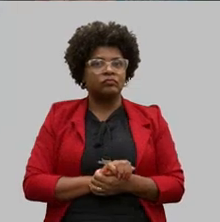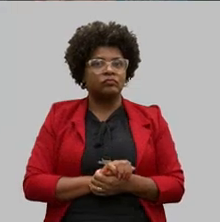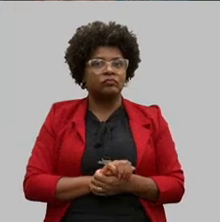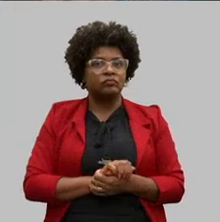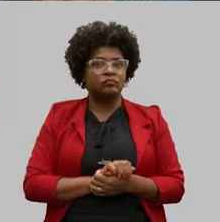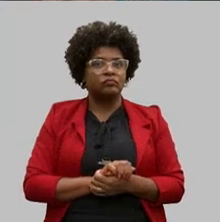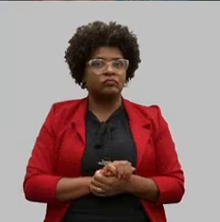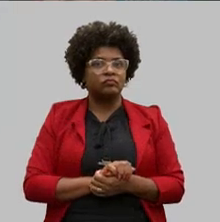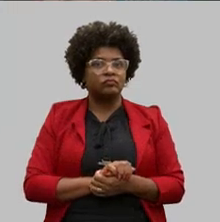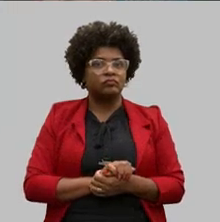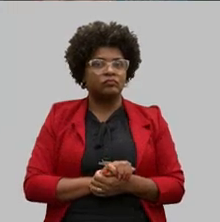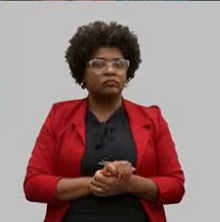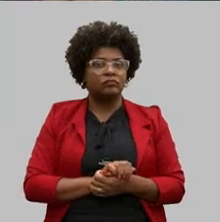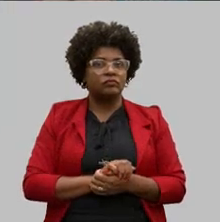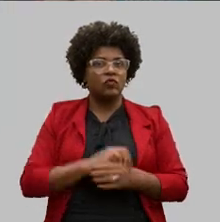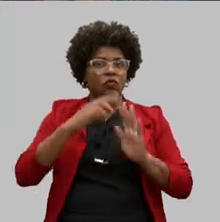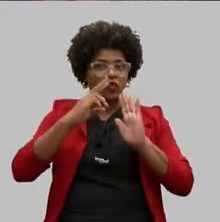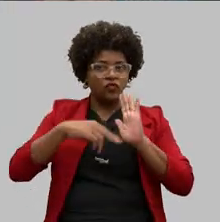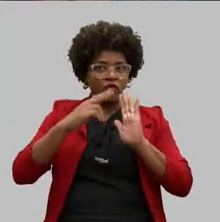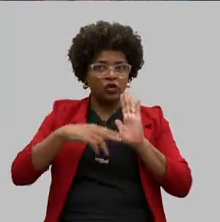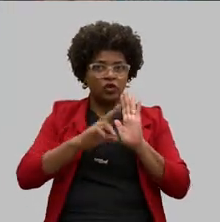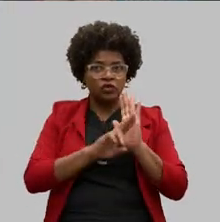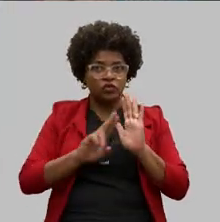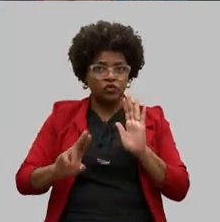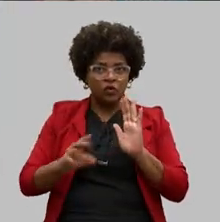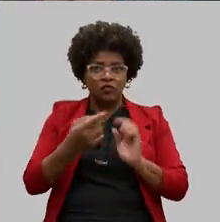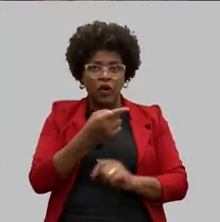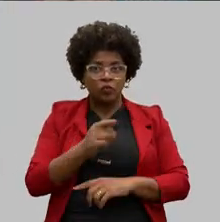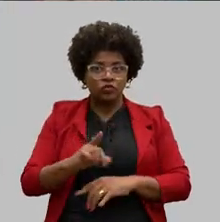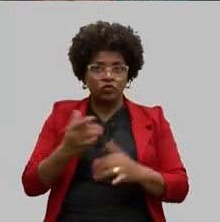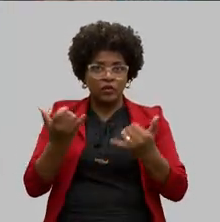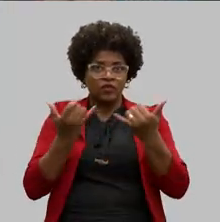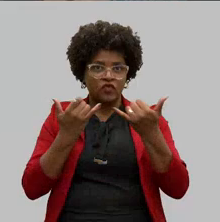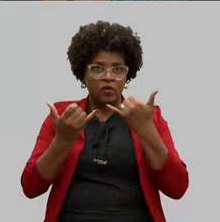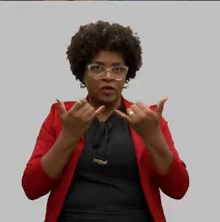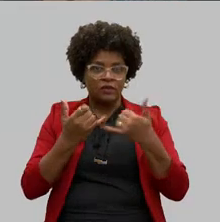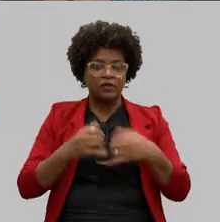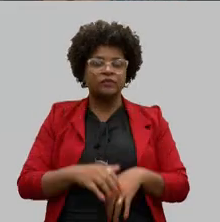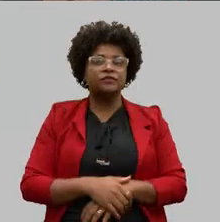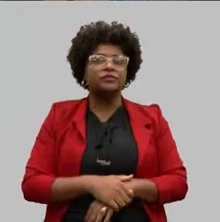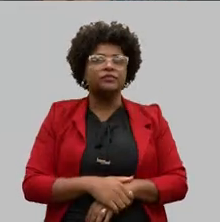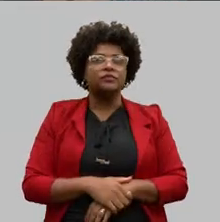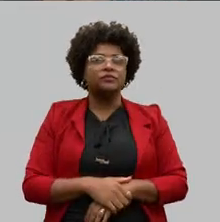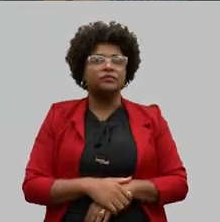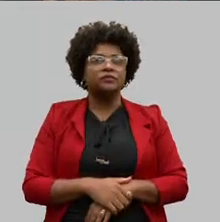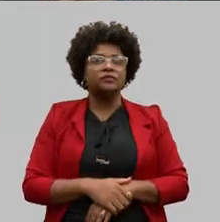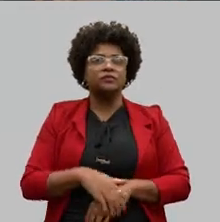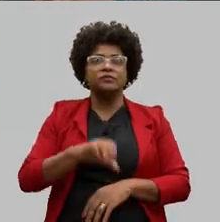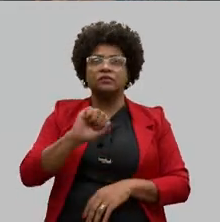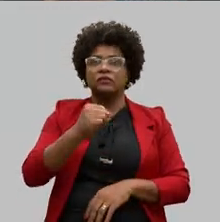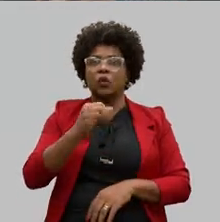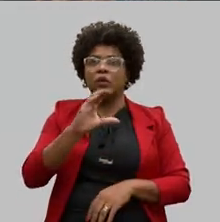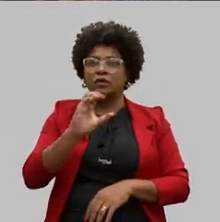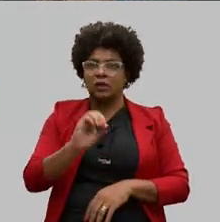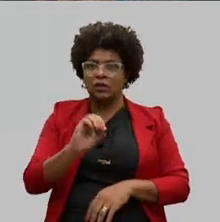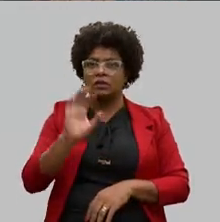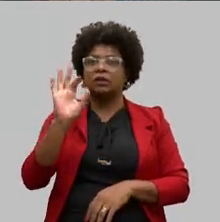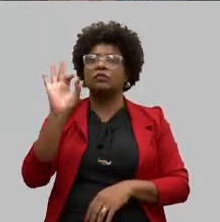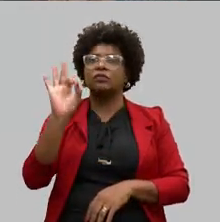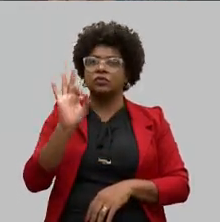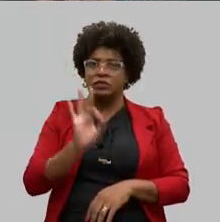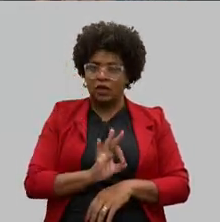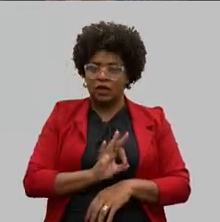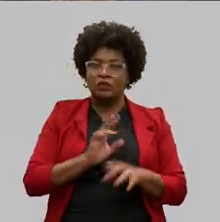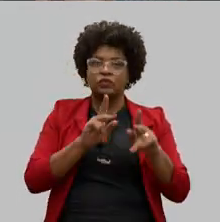alunos vou ler de novo esse penúltimo dado aqui né esse último dado que eu li 80% dos